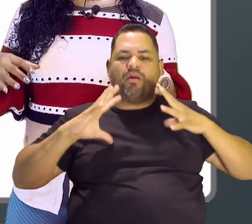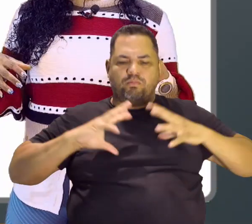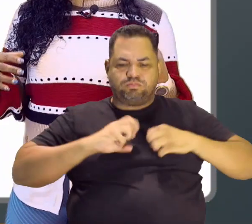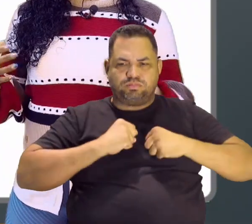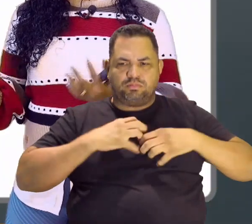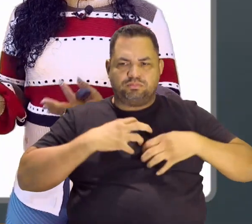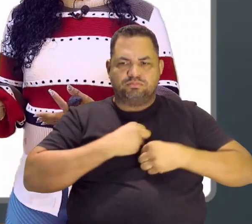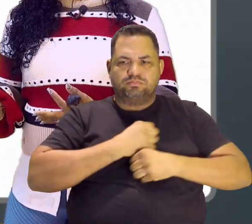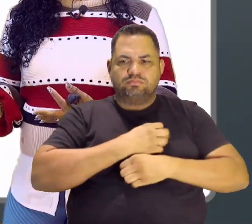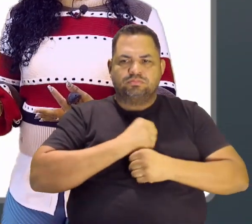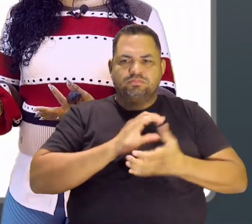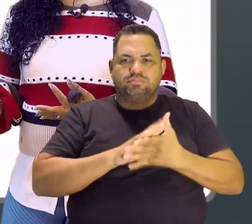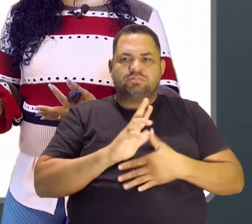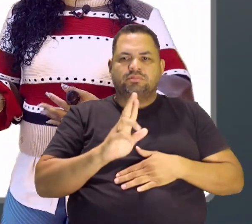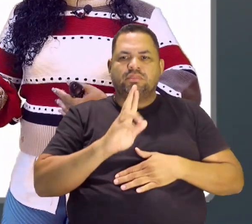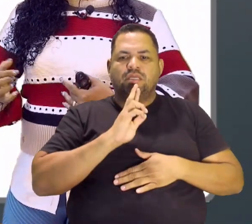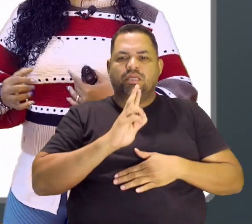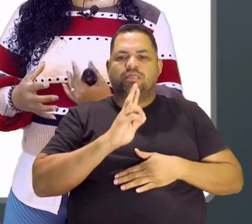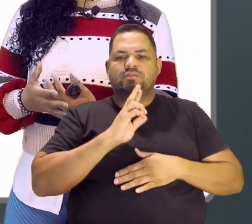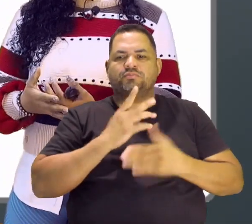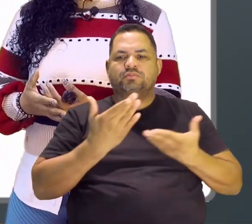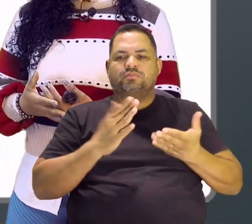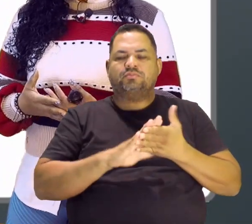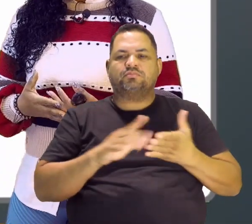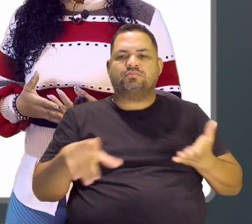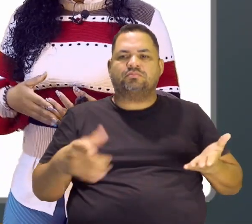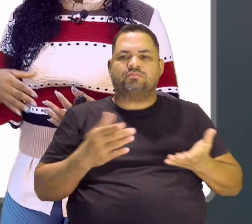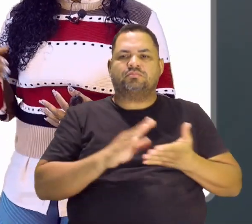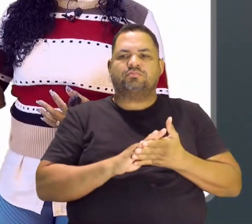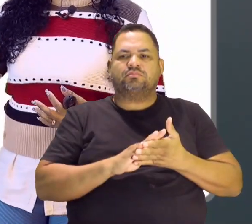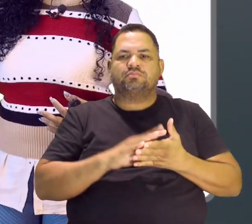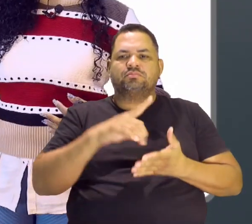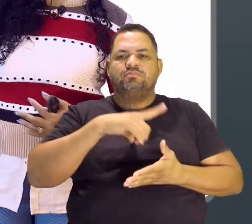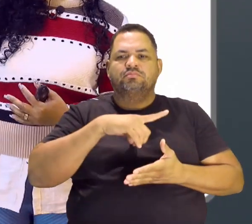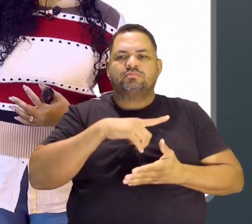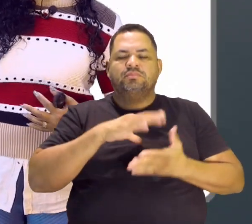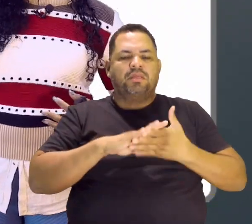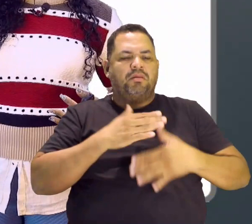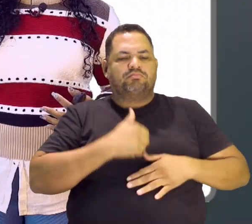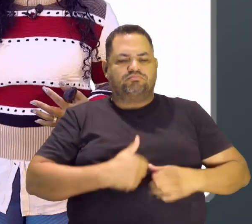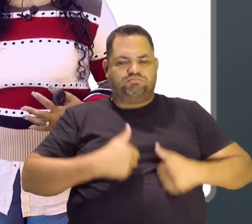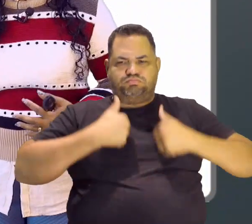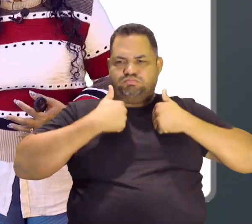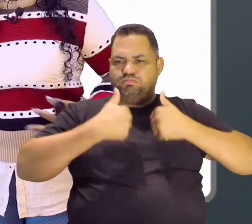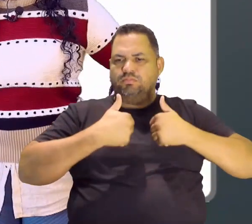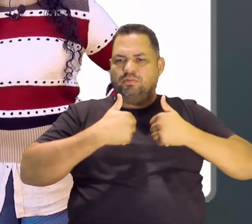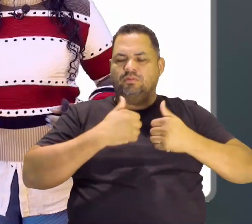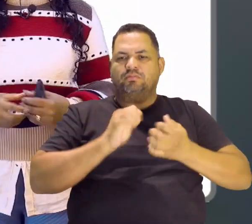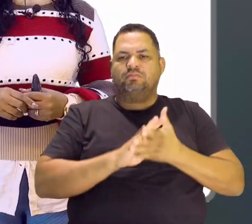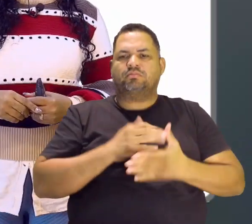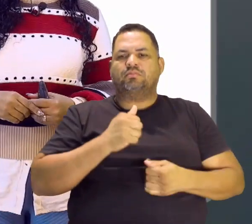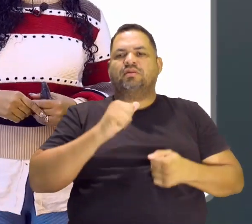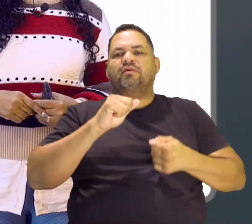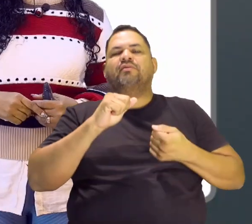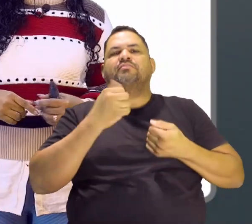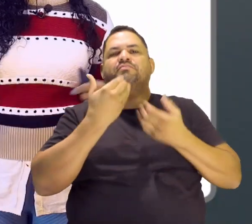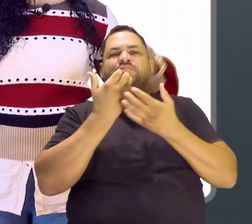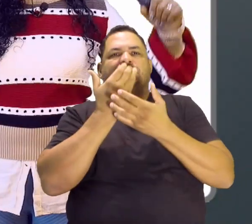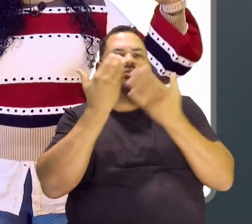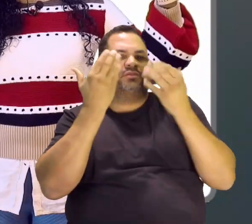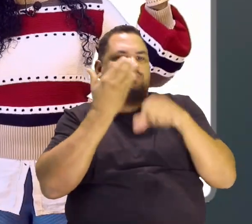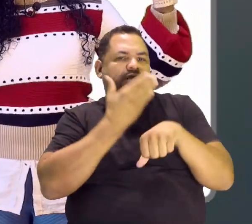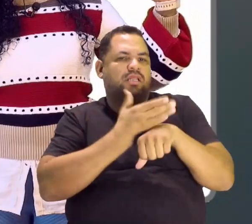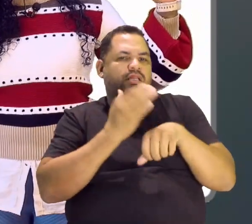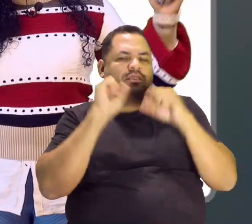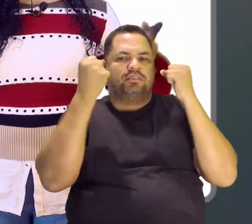dá algumas respostas, né, que farão aí a gente ter mais disposição para realizar determinados exercícios, que farão a gente